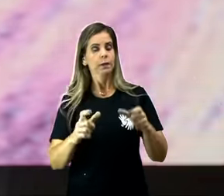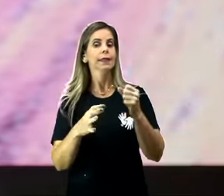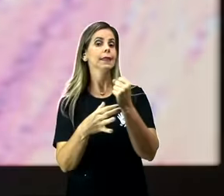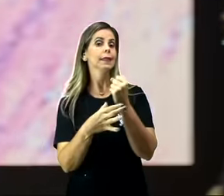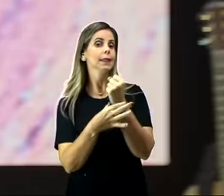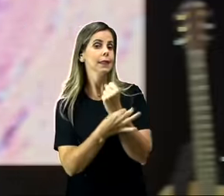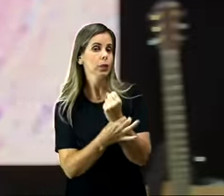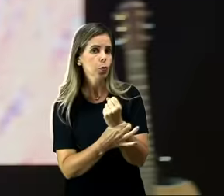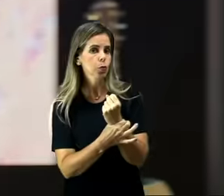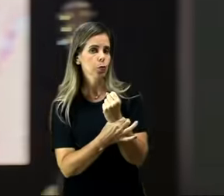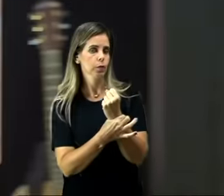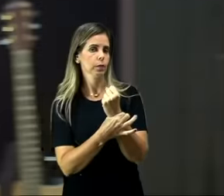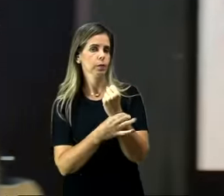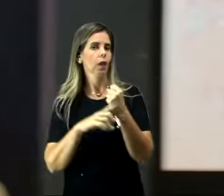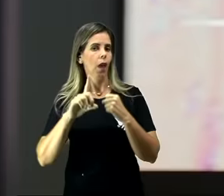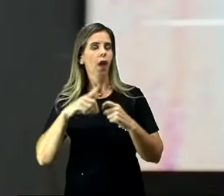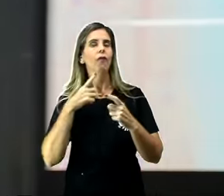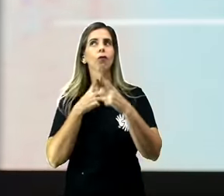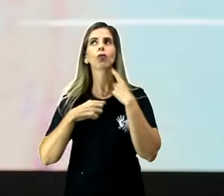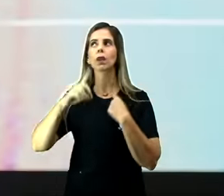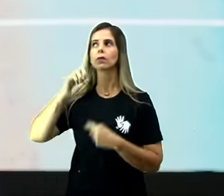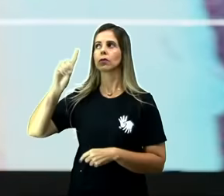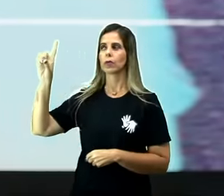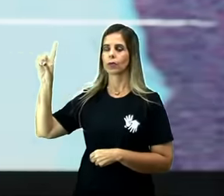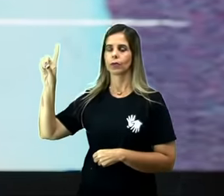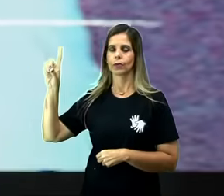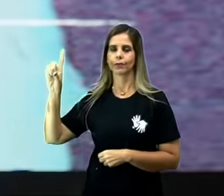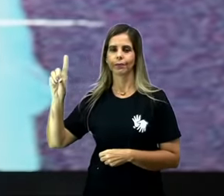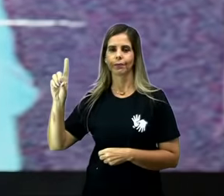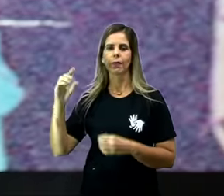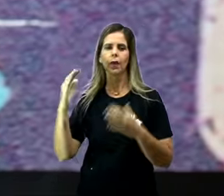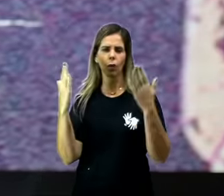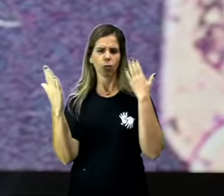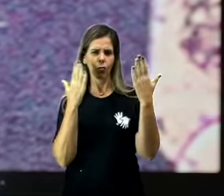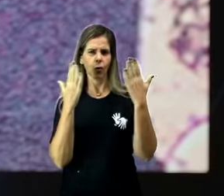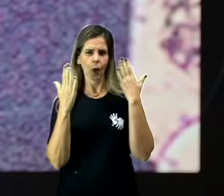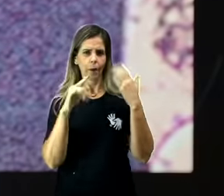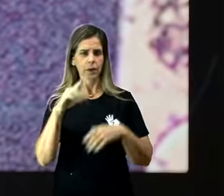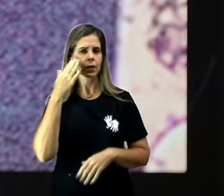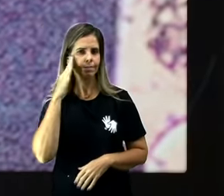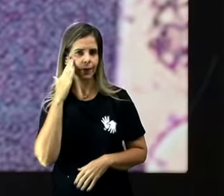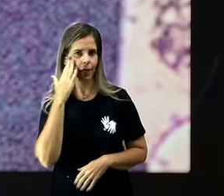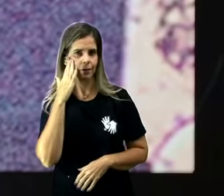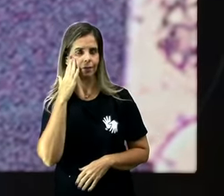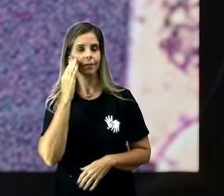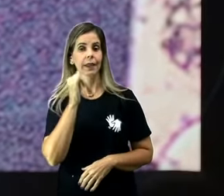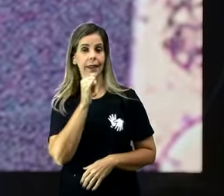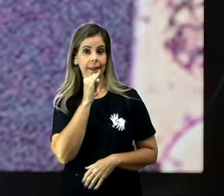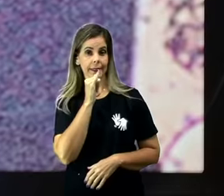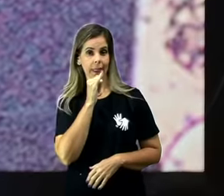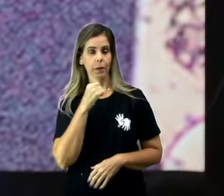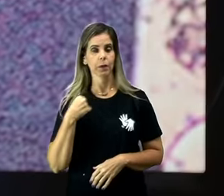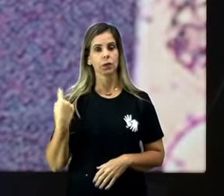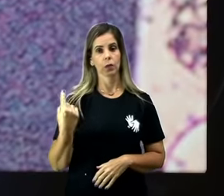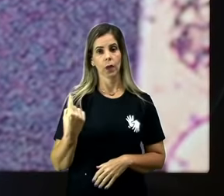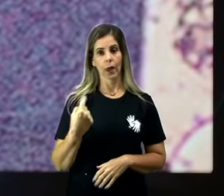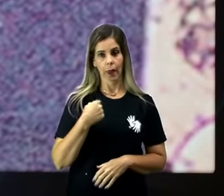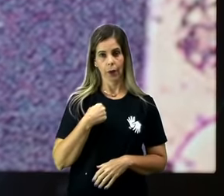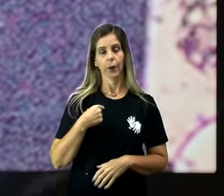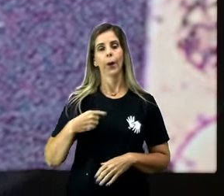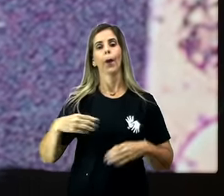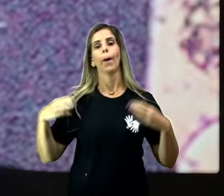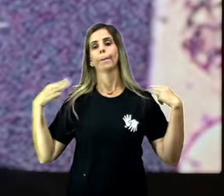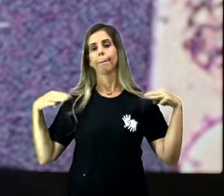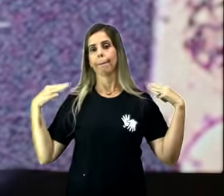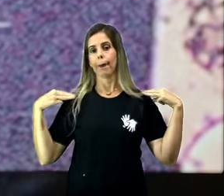tentar fazer uma... Deixa eu ver se eu consigo fazer uma comparação, você vai entender. Eu e Mariana, a gente mora em Niterói há 10 anos. A gente sempre morou